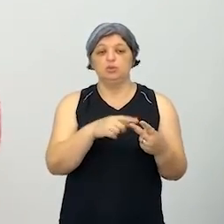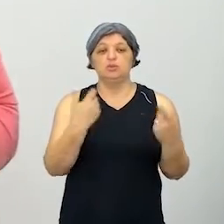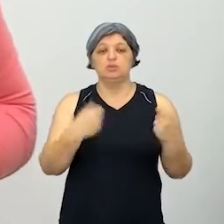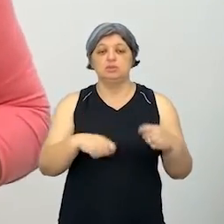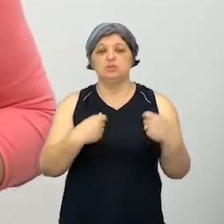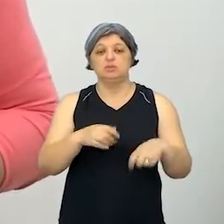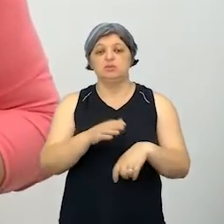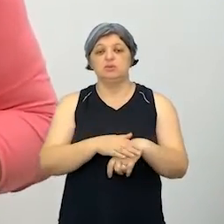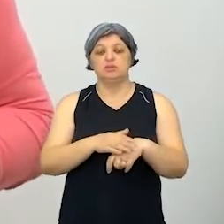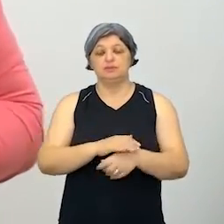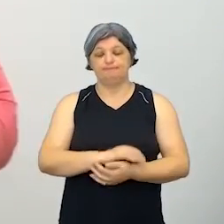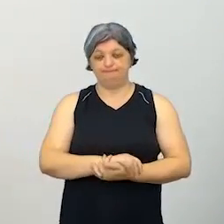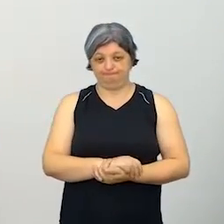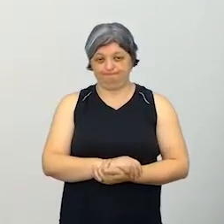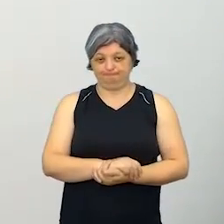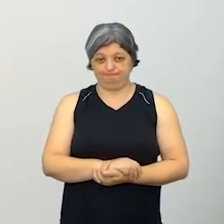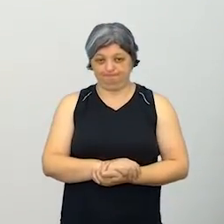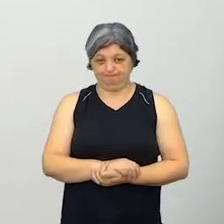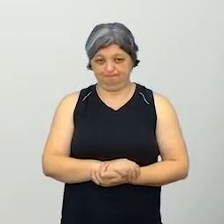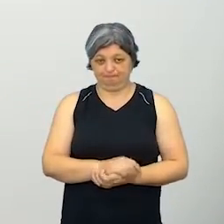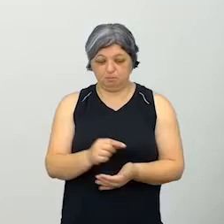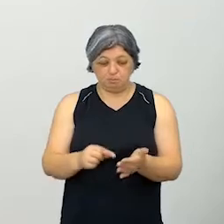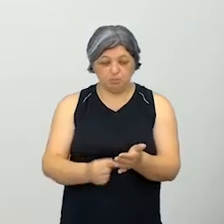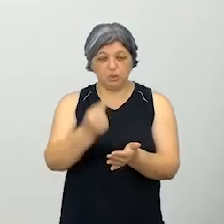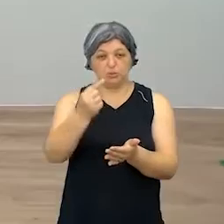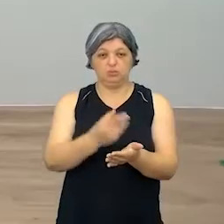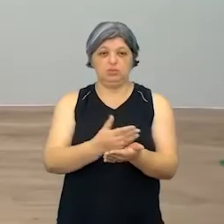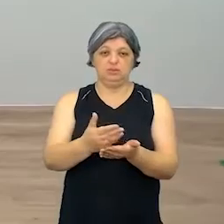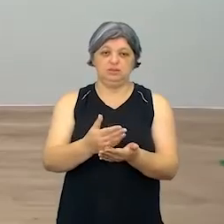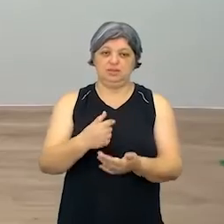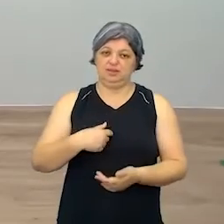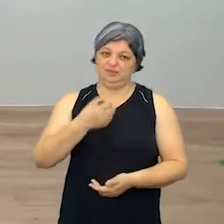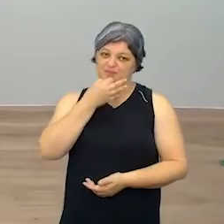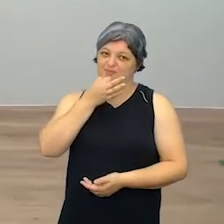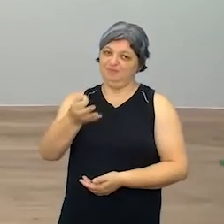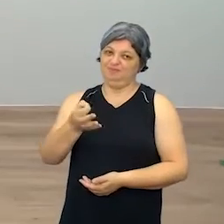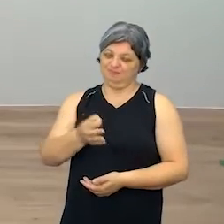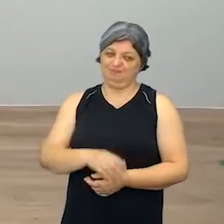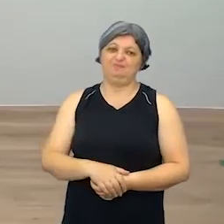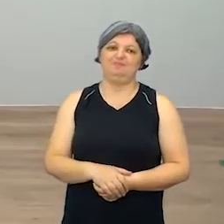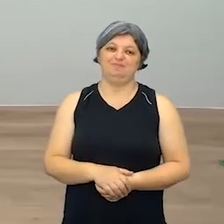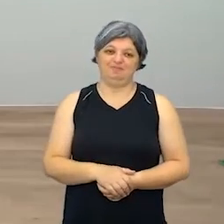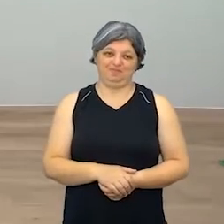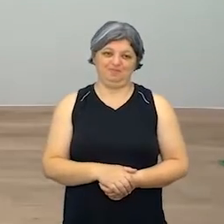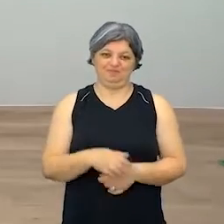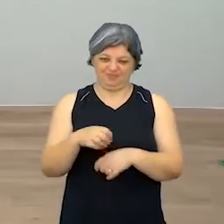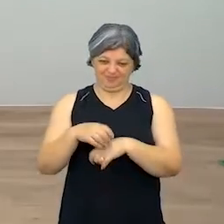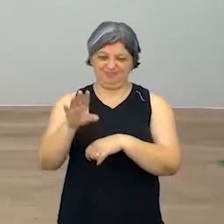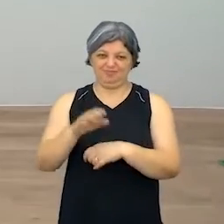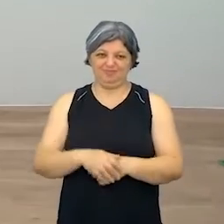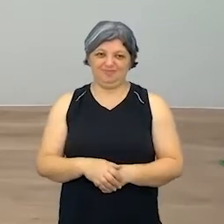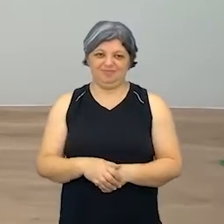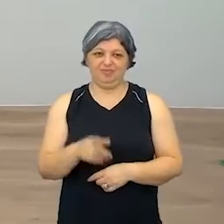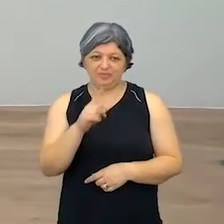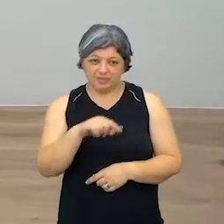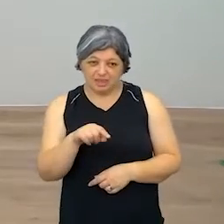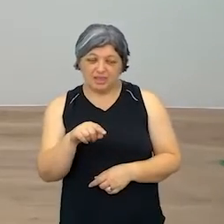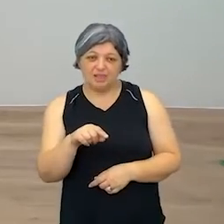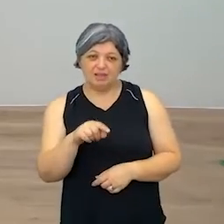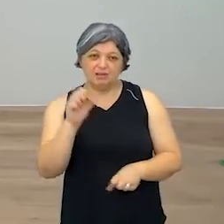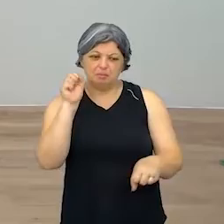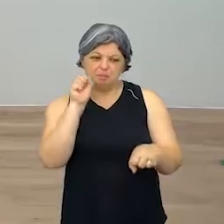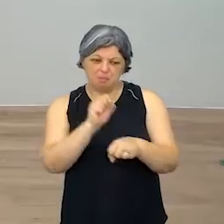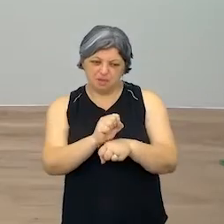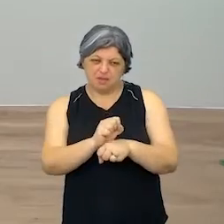precisam fazer? Antes de mais nada. Eu vou dar um palpite. Então, dê o seu palpite. Será que eles precisam parar